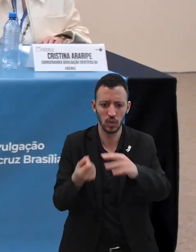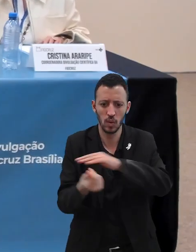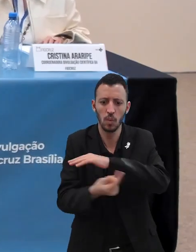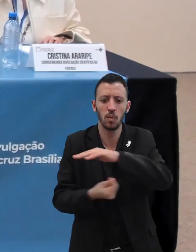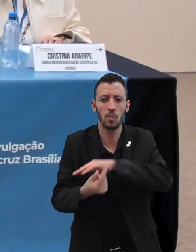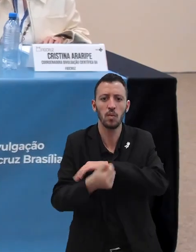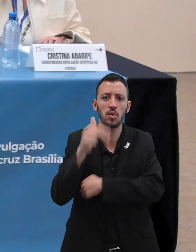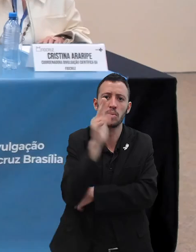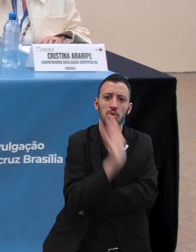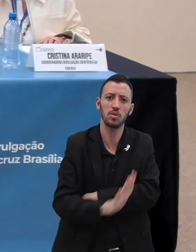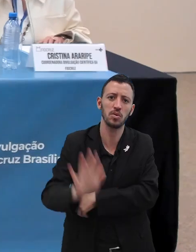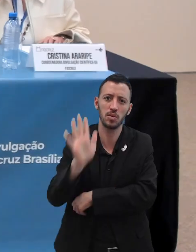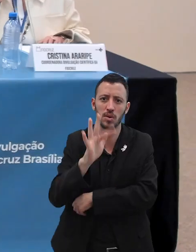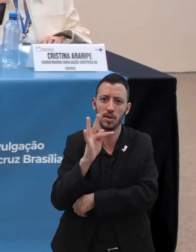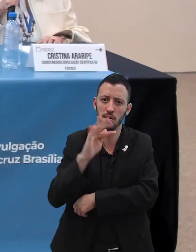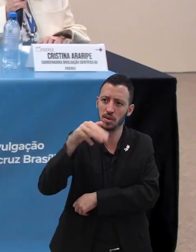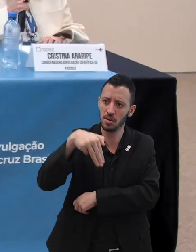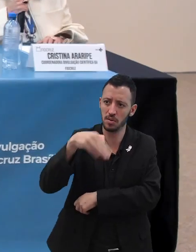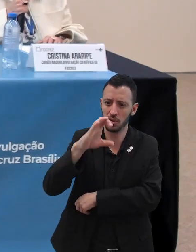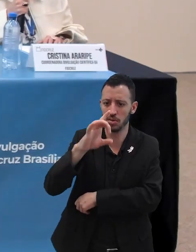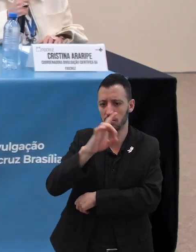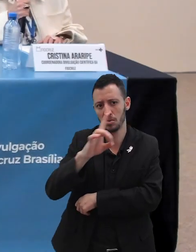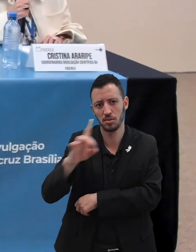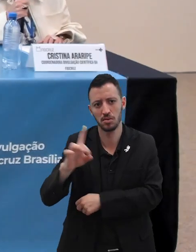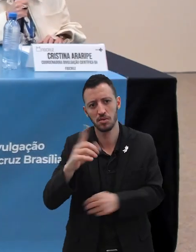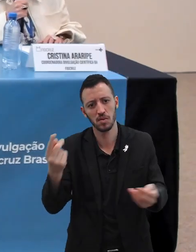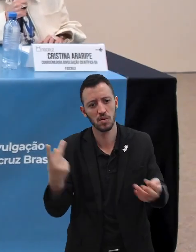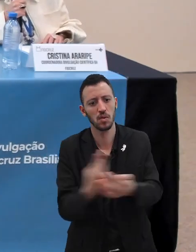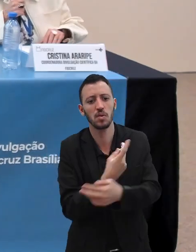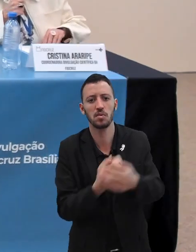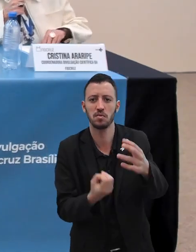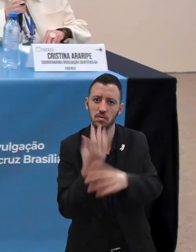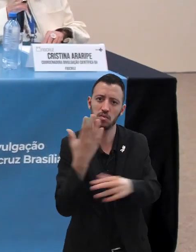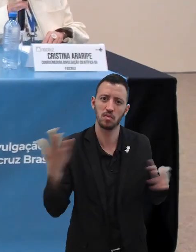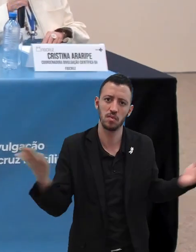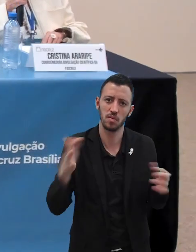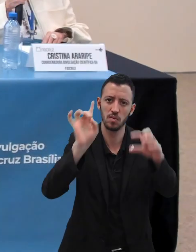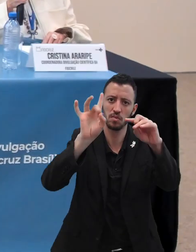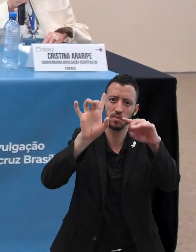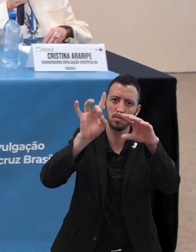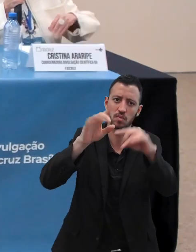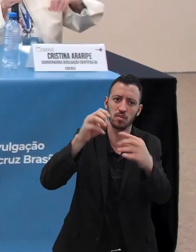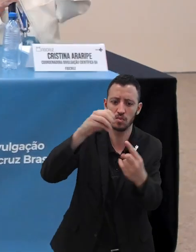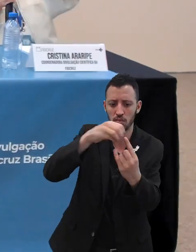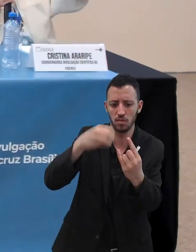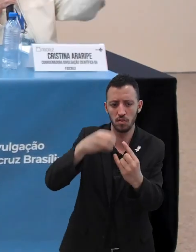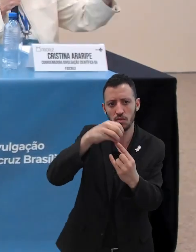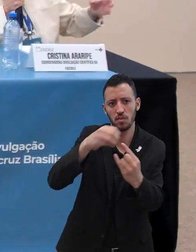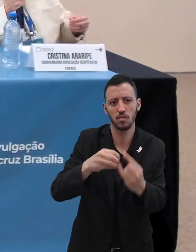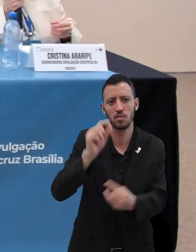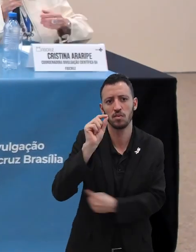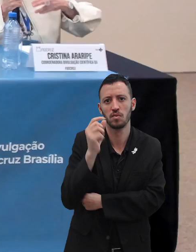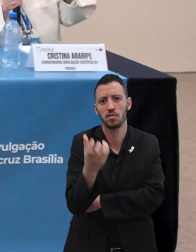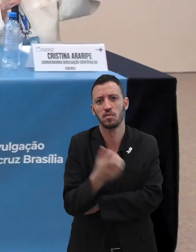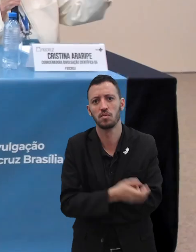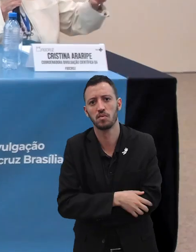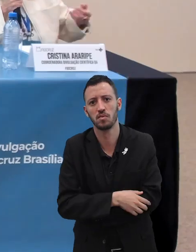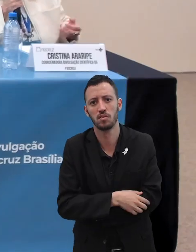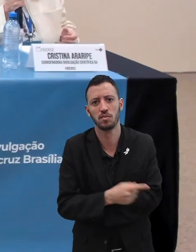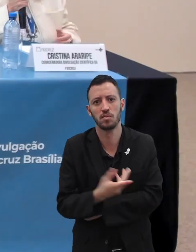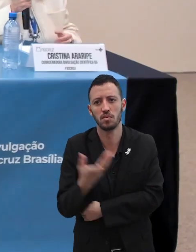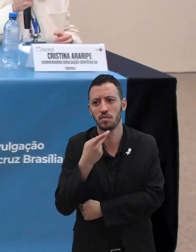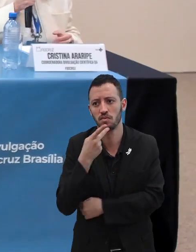Nacional, né, o FNDCT, pudesse acontecer, especialmente a Fiocruz, e isso eu quero,